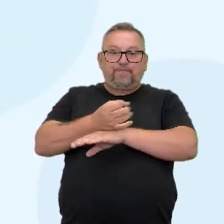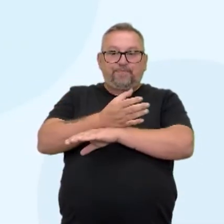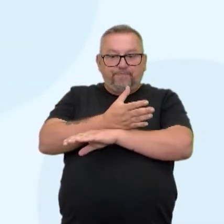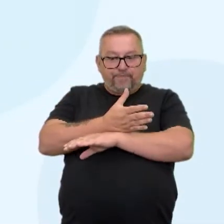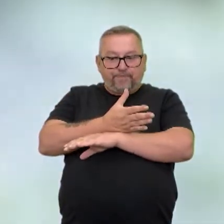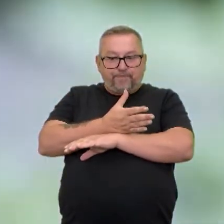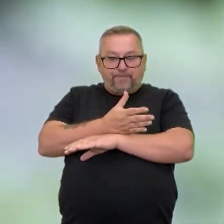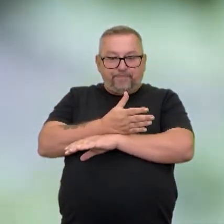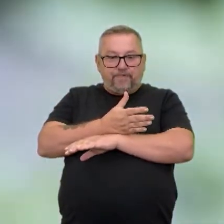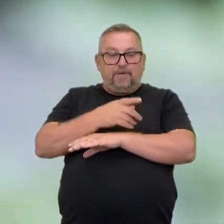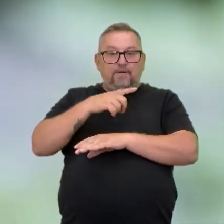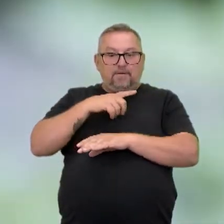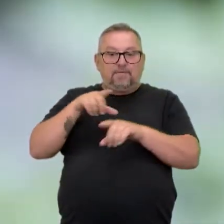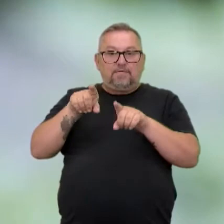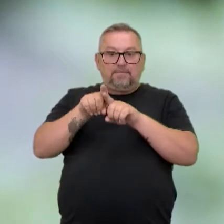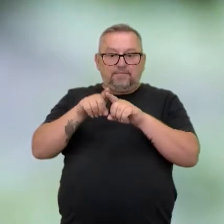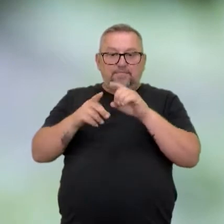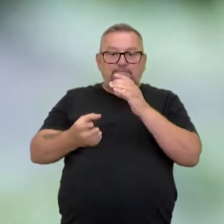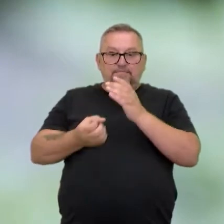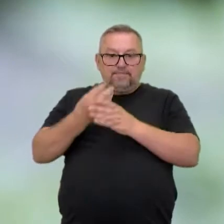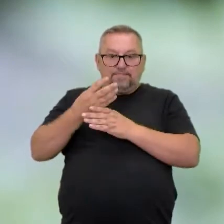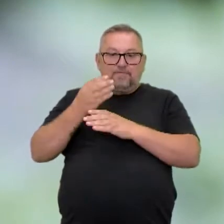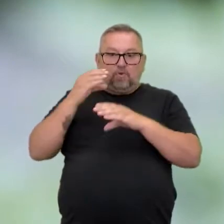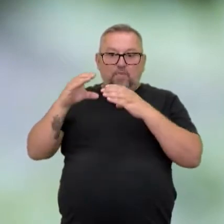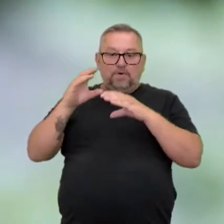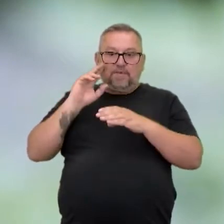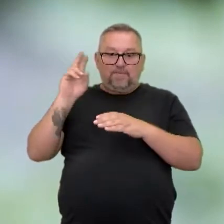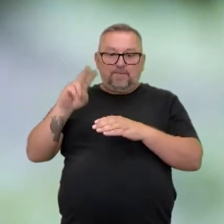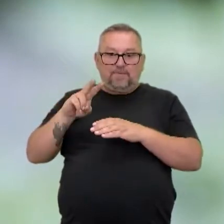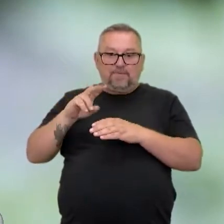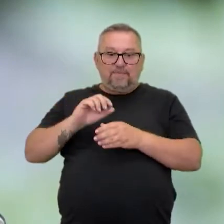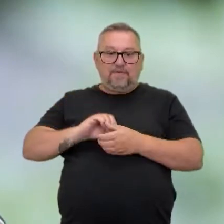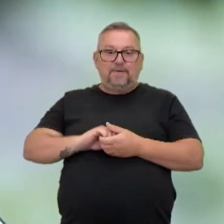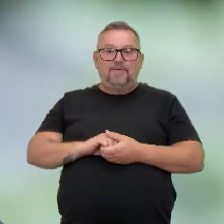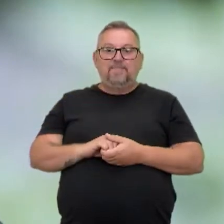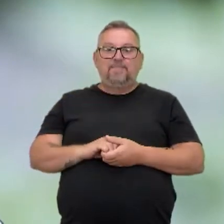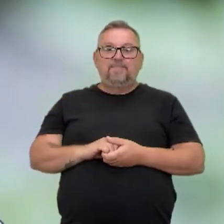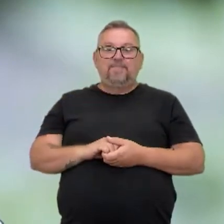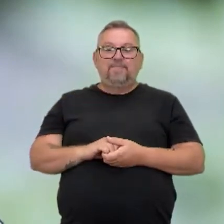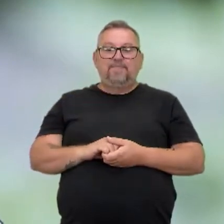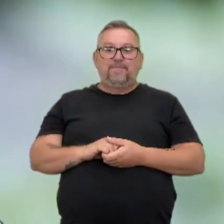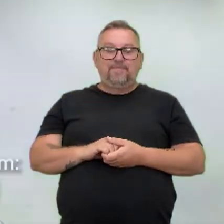memes nas redes sociais e com a criação e comunicação publicitária. Na tela aí para vocês.